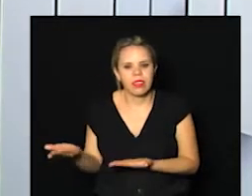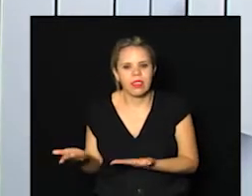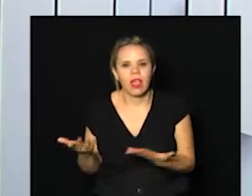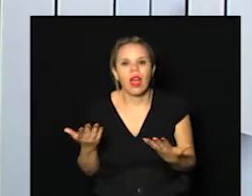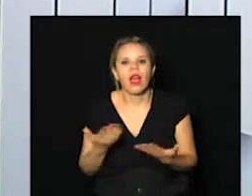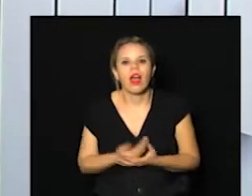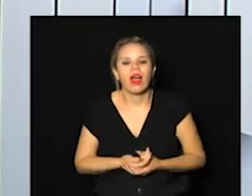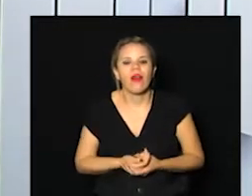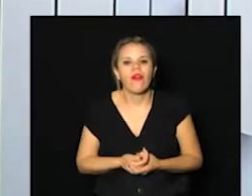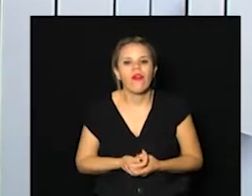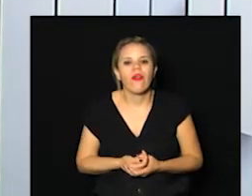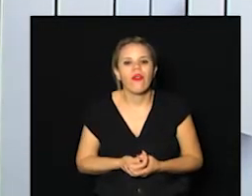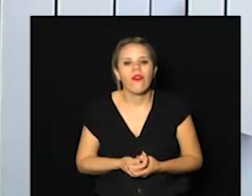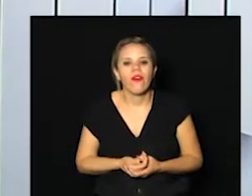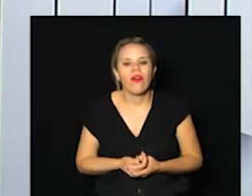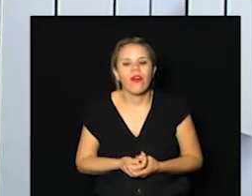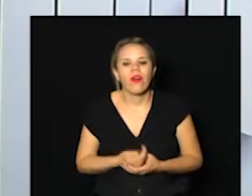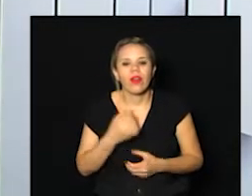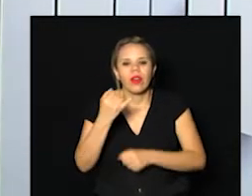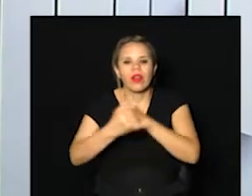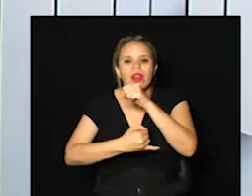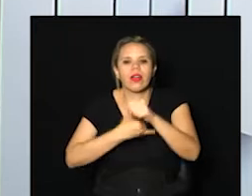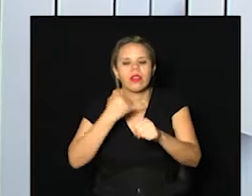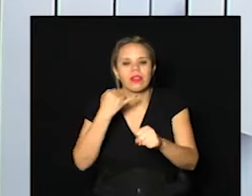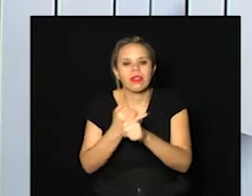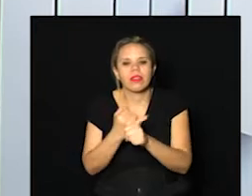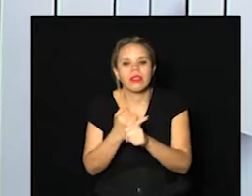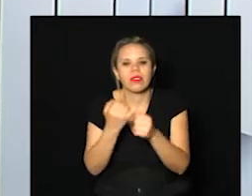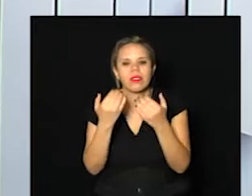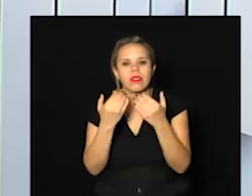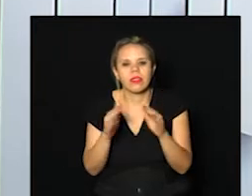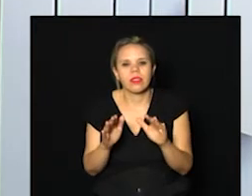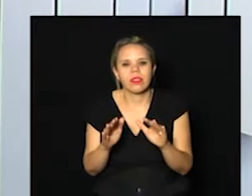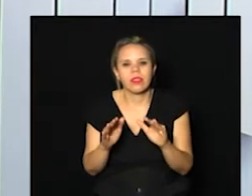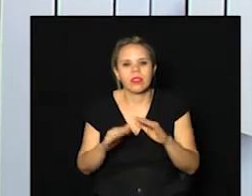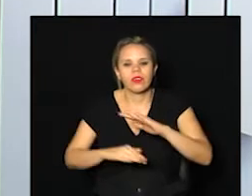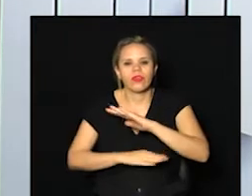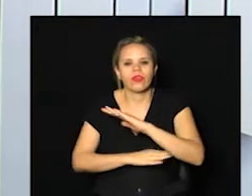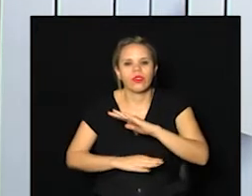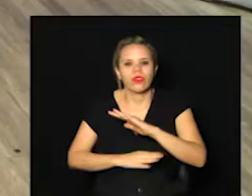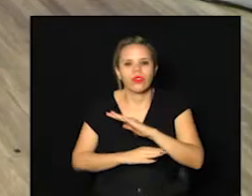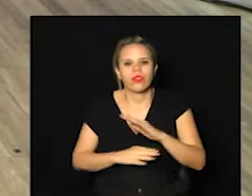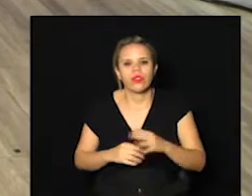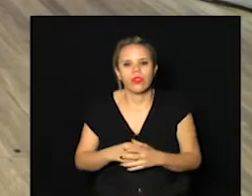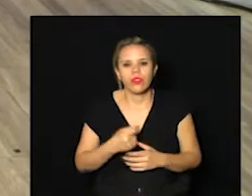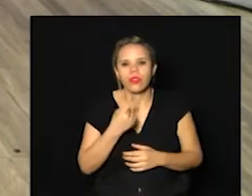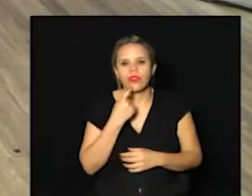fazer o seguinte agora, eu tô com o site aberto aqui do Legislativo,